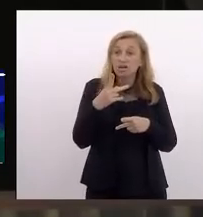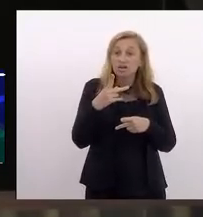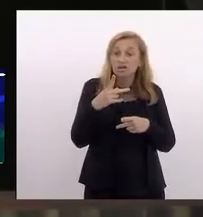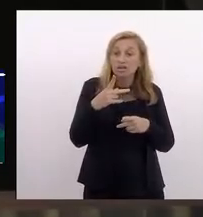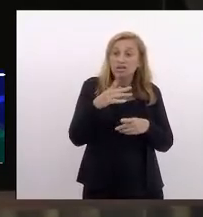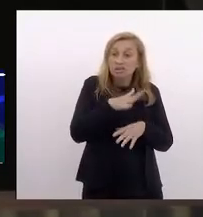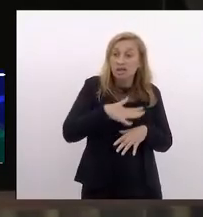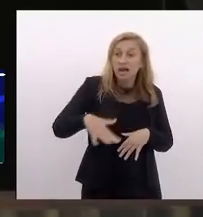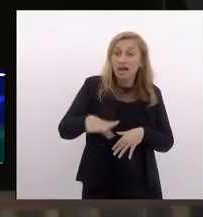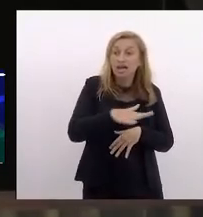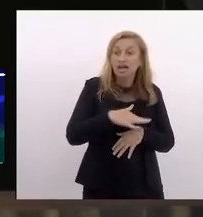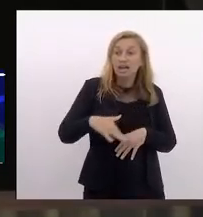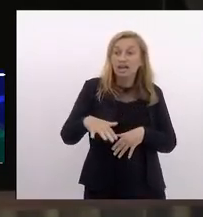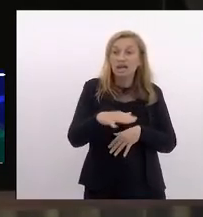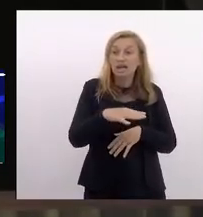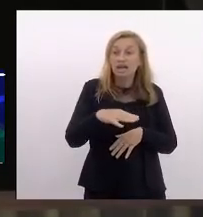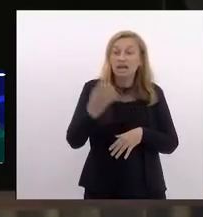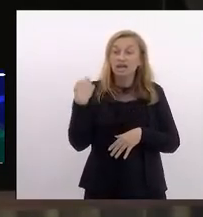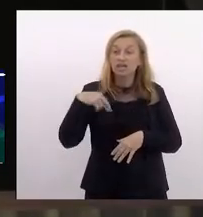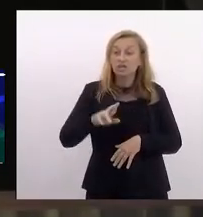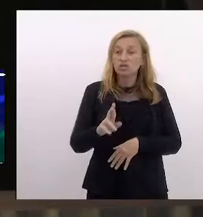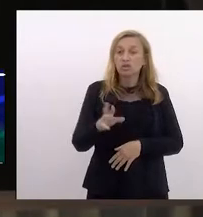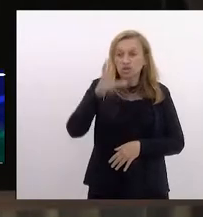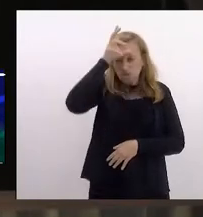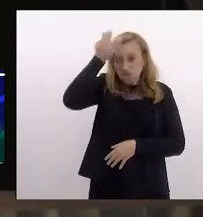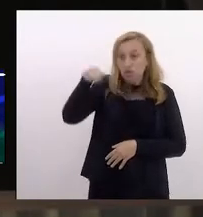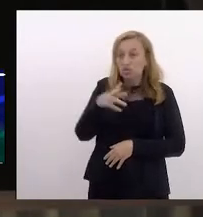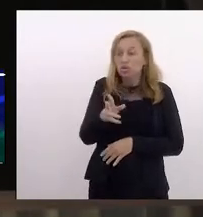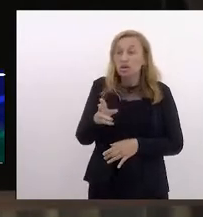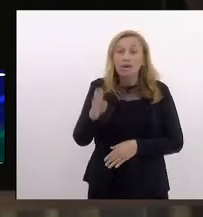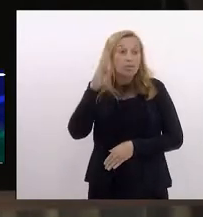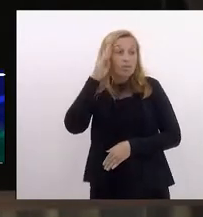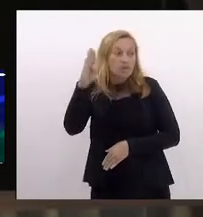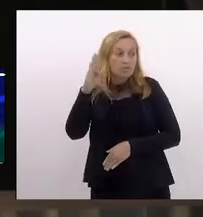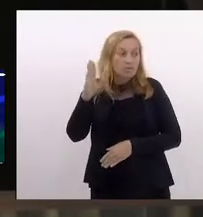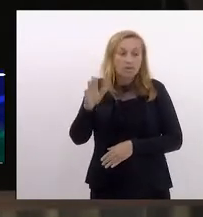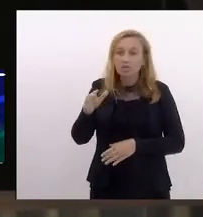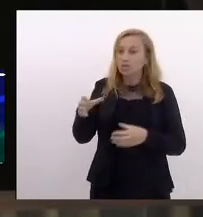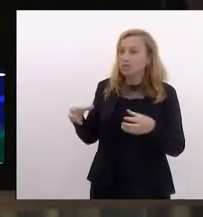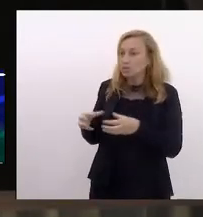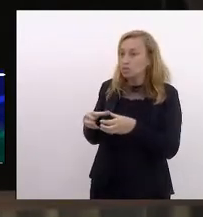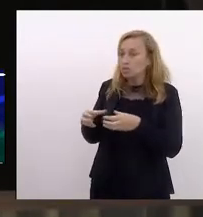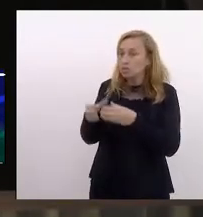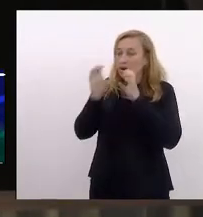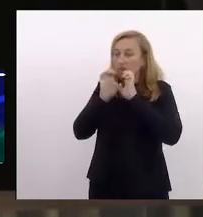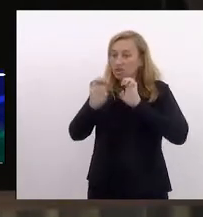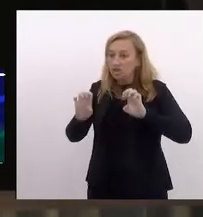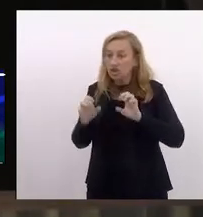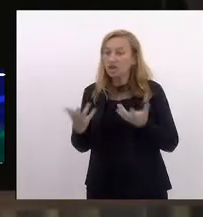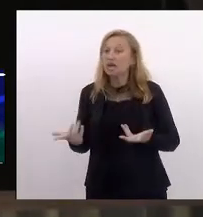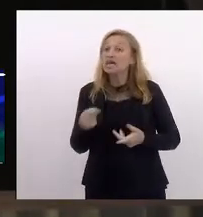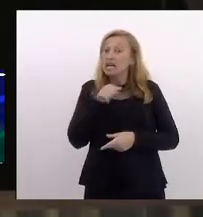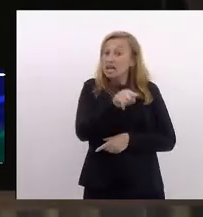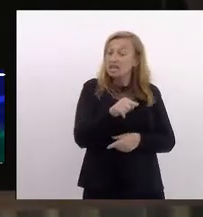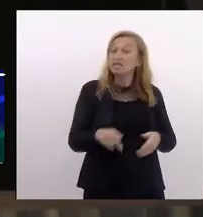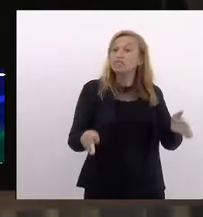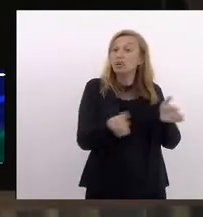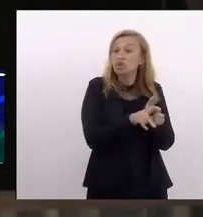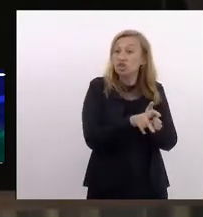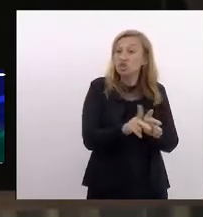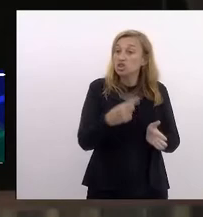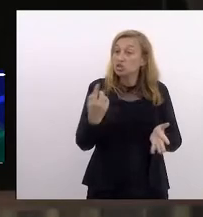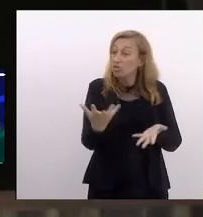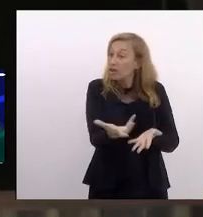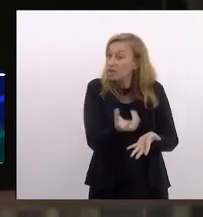meio religioso tia Ju principalmente nas nossas comunidades evangélicas e esse projeto fez com